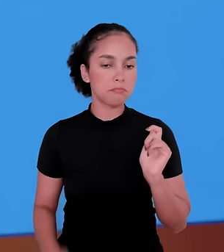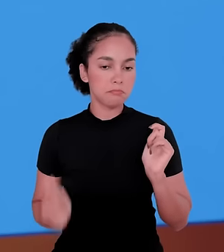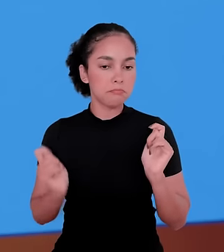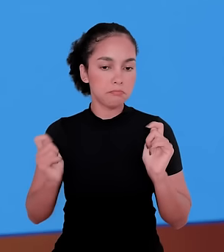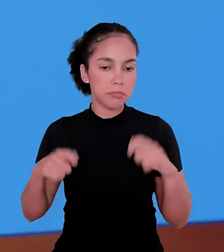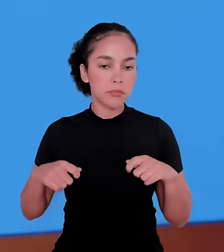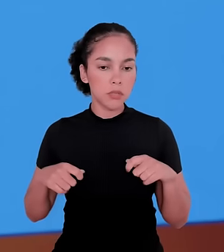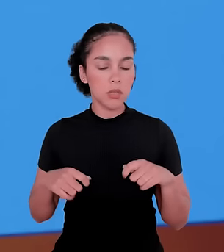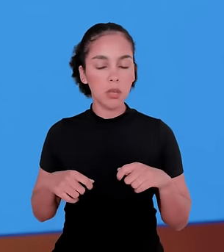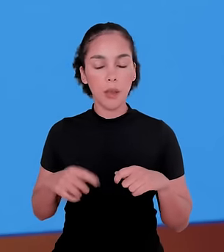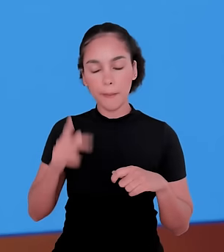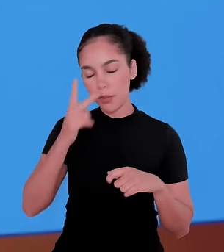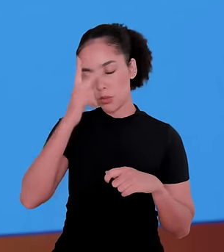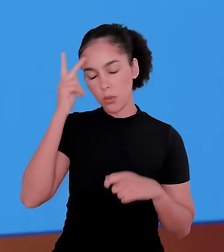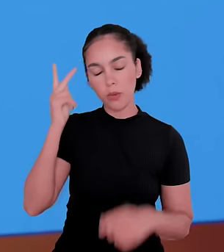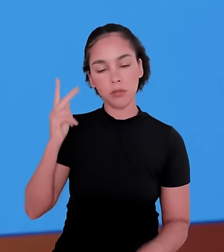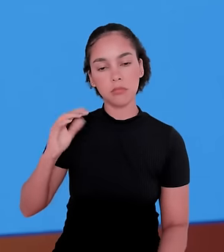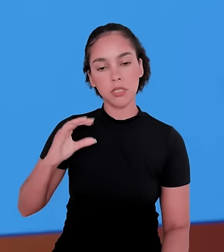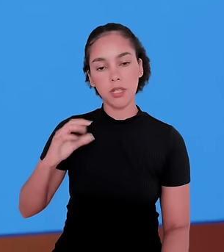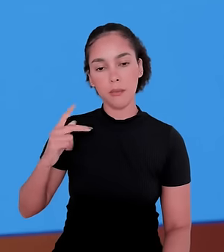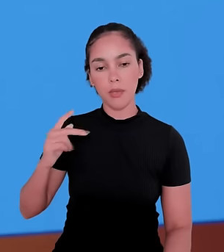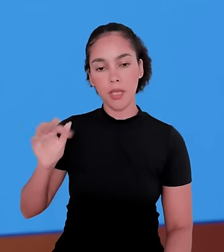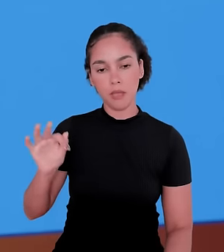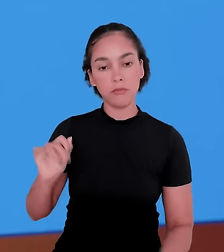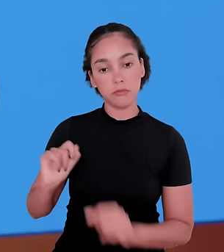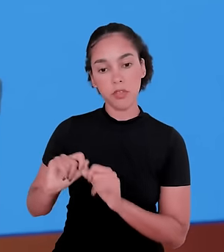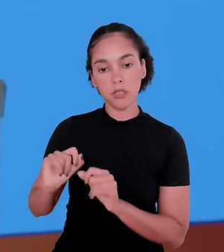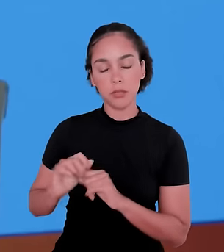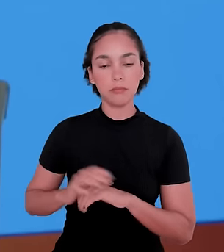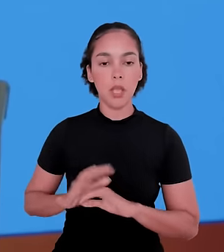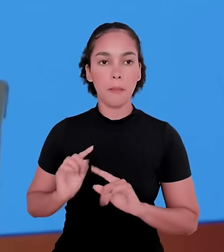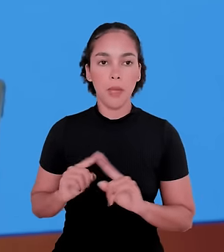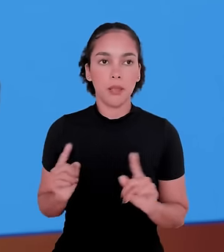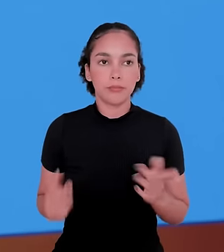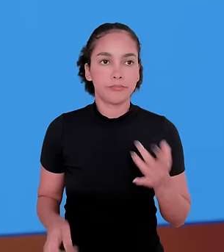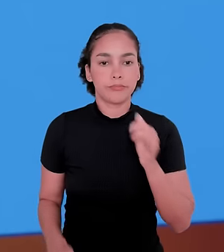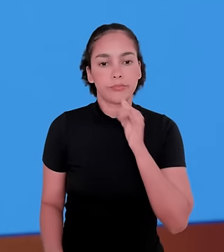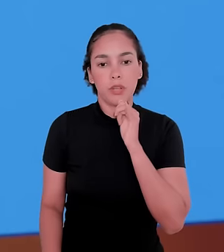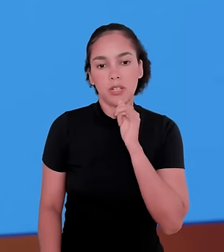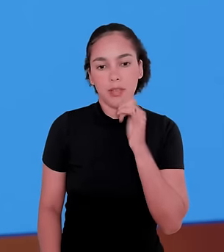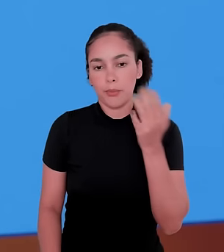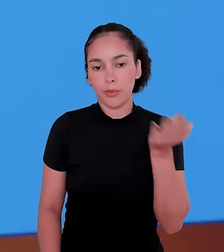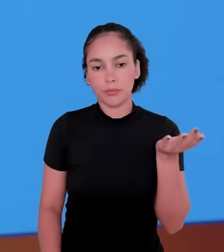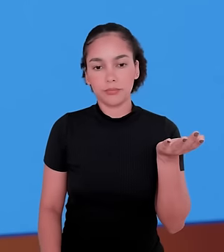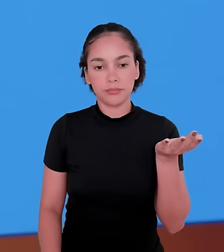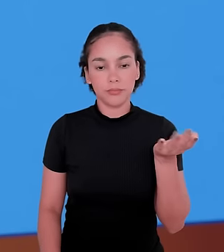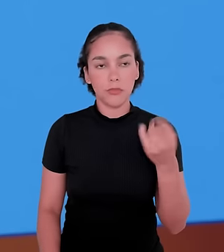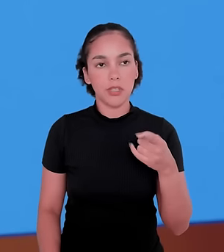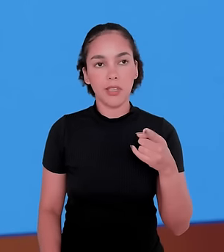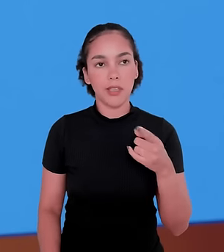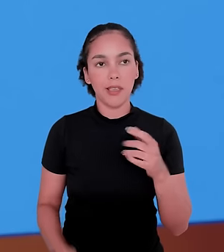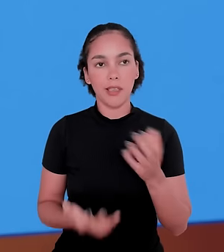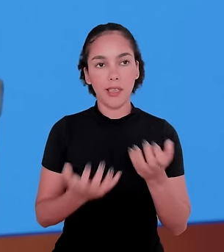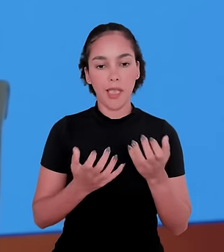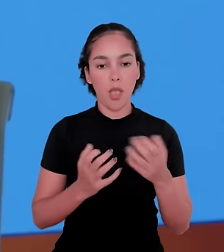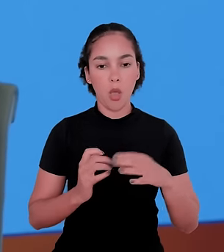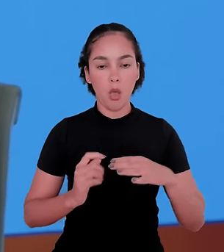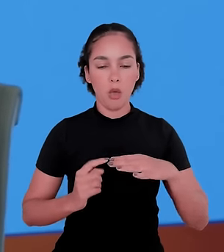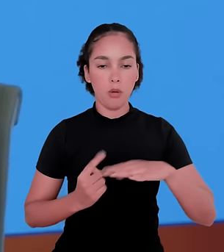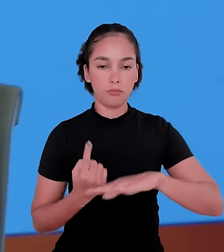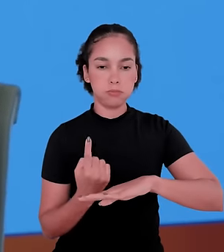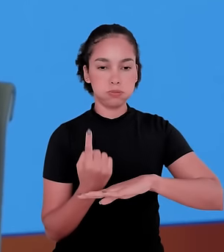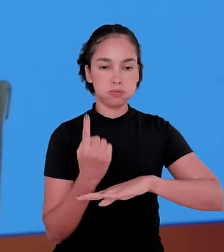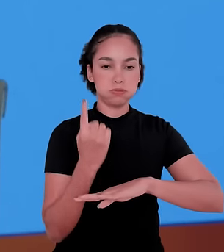altamente capaz de uma pessoa física realizar mas sei lá você quer um produto que é um foguete Vamos explorar né